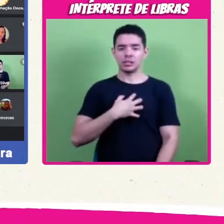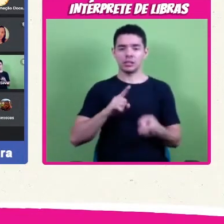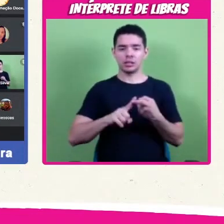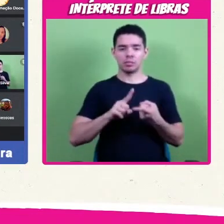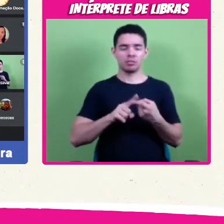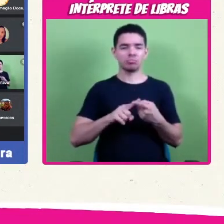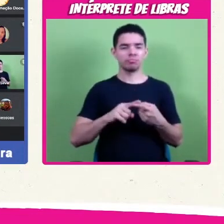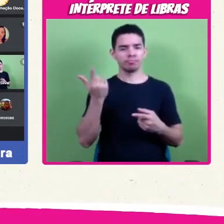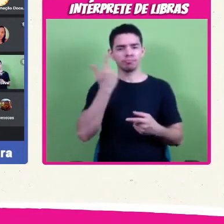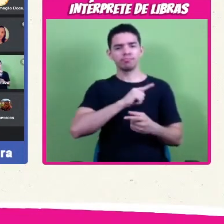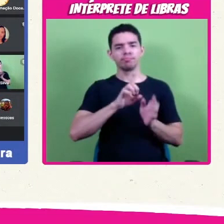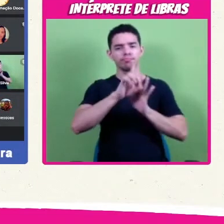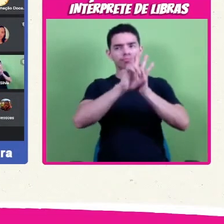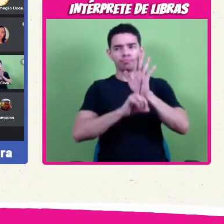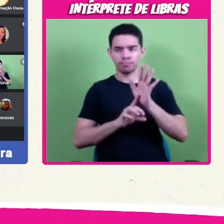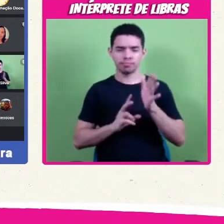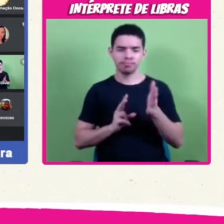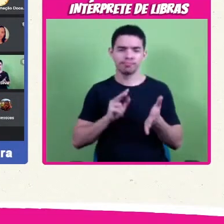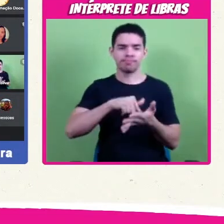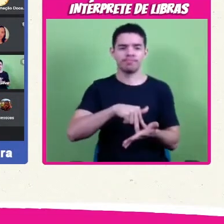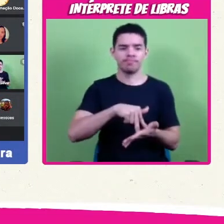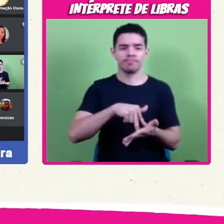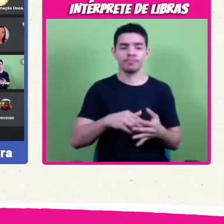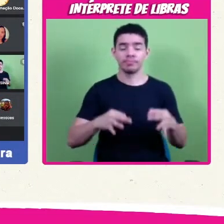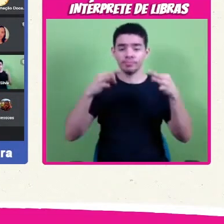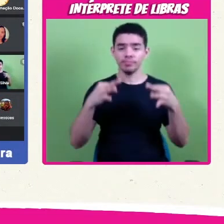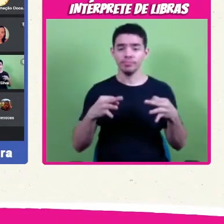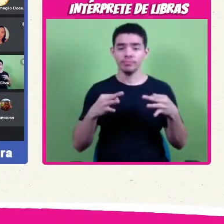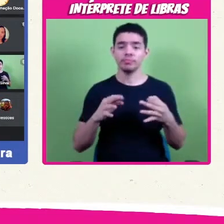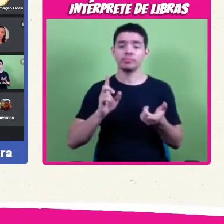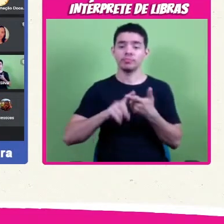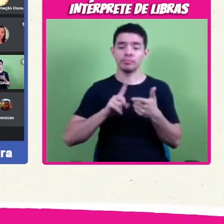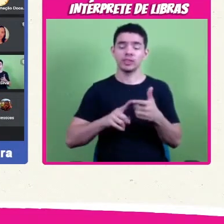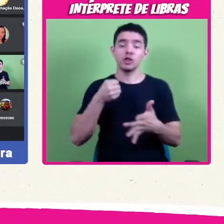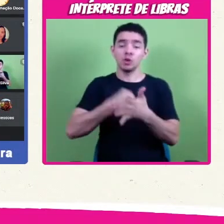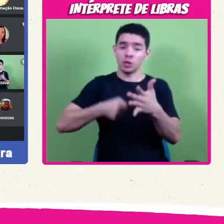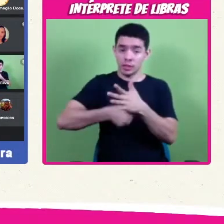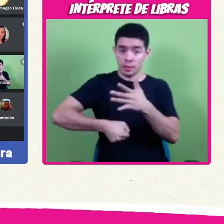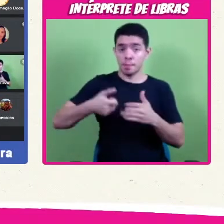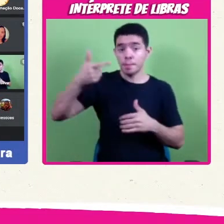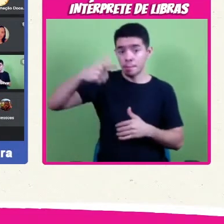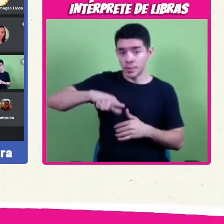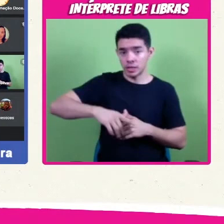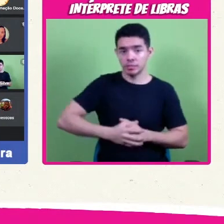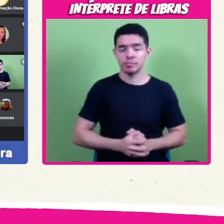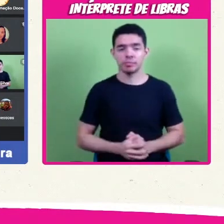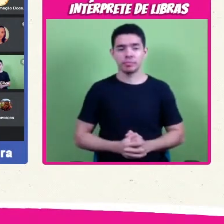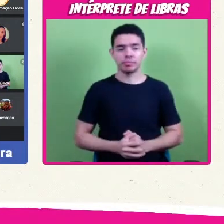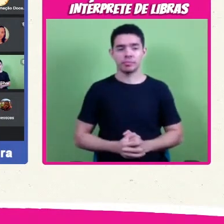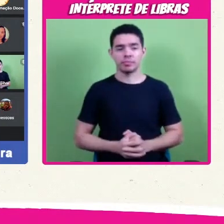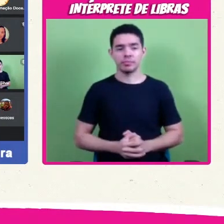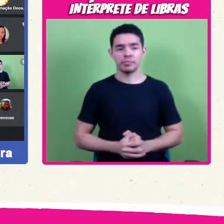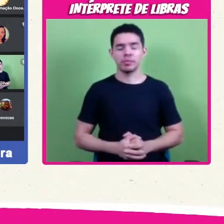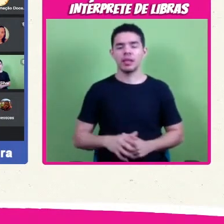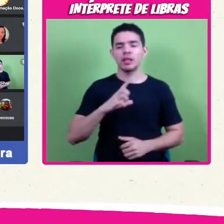direitos e faça valer os nossos direitos, além de lutar por mais, né? Teve uma outra